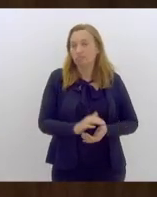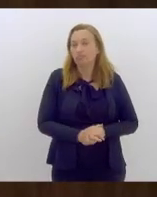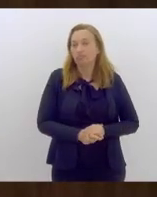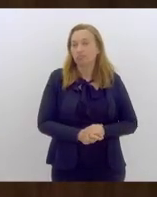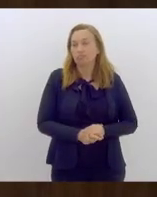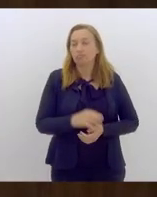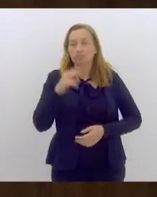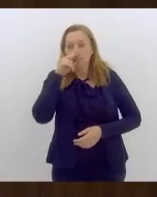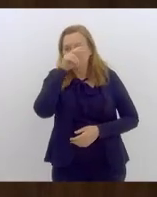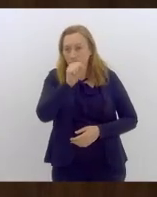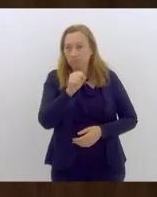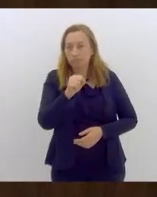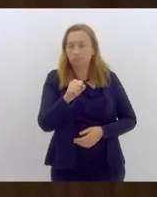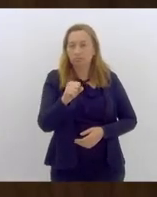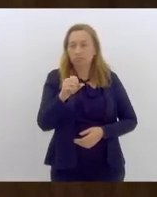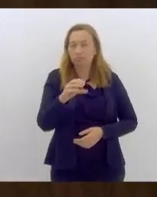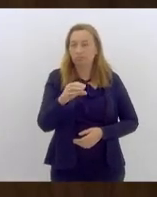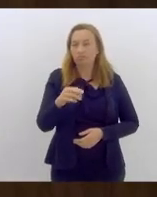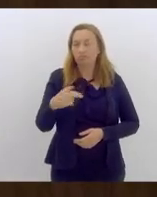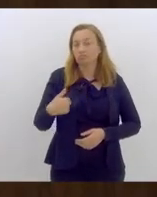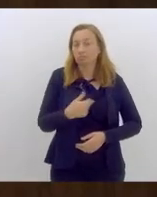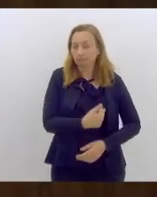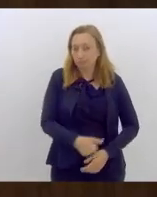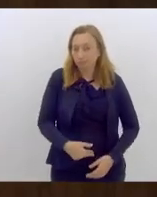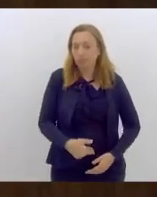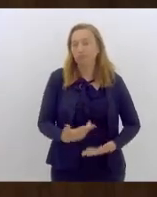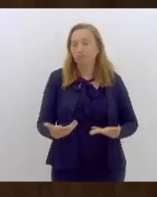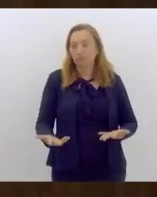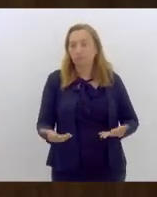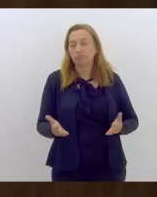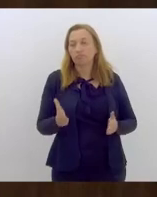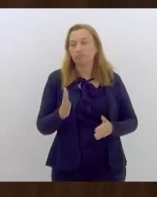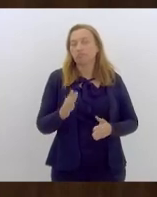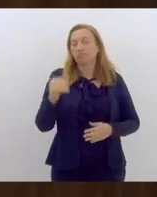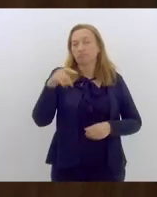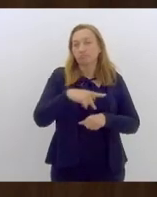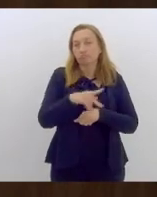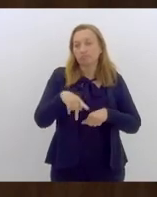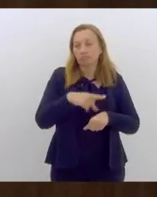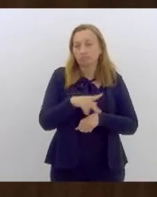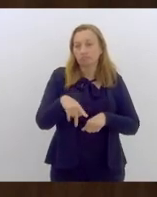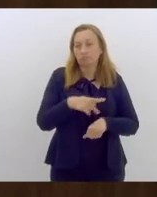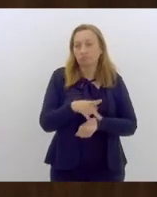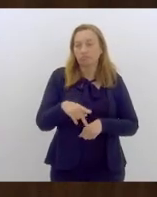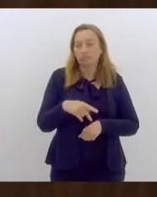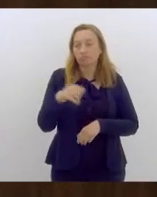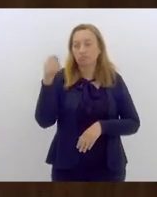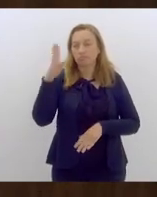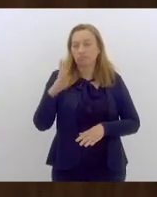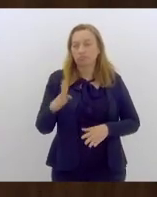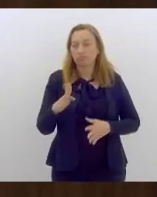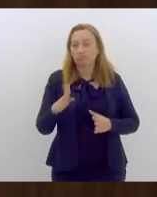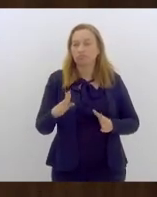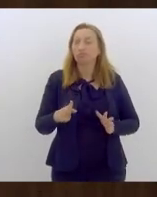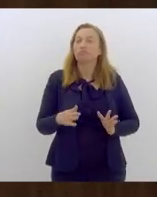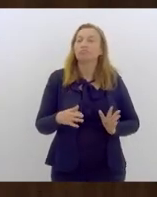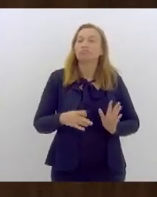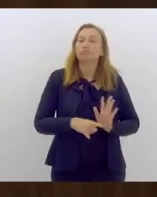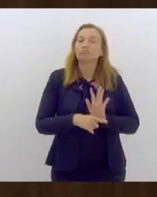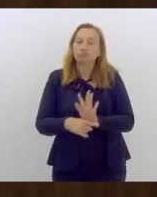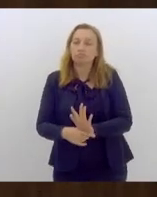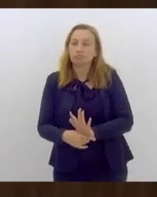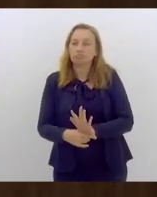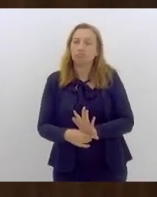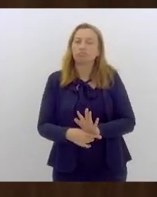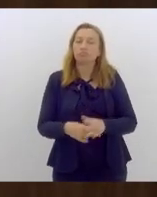para fortalecer a China, para a estupefação de todos, já que o Brasil é um país que tem grandes contribuições a dar e deu, historicamente, história